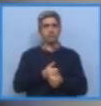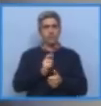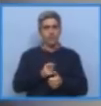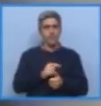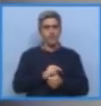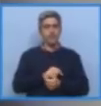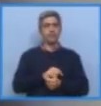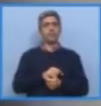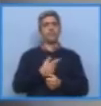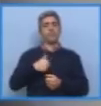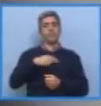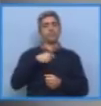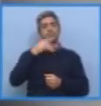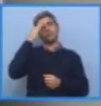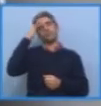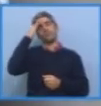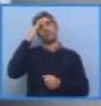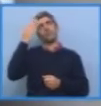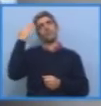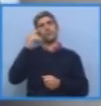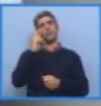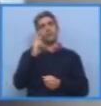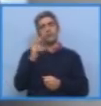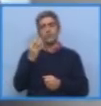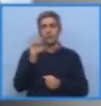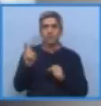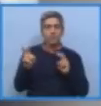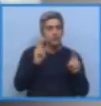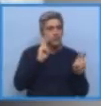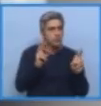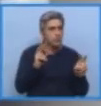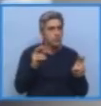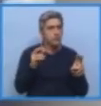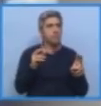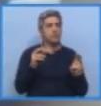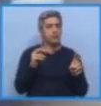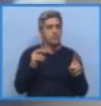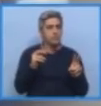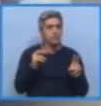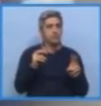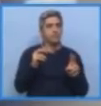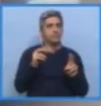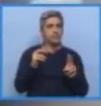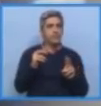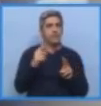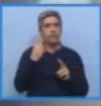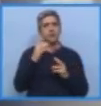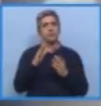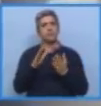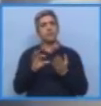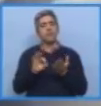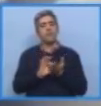que nós contemplamos e verificamos foi que foi uma das sugestões, uma